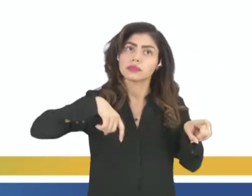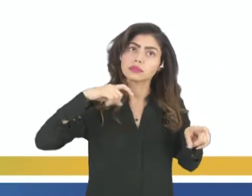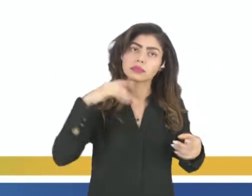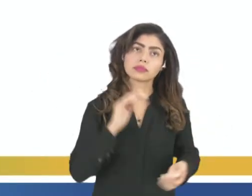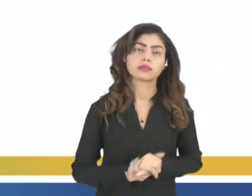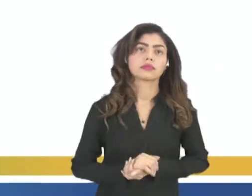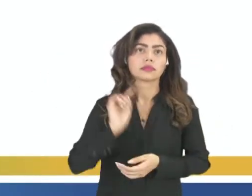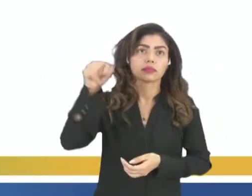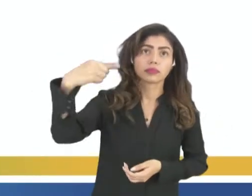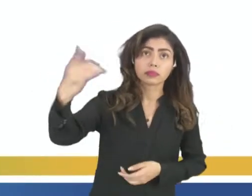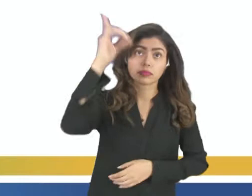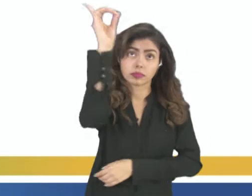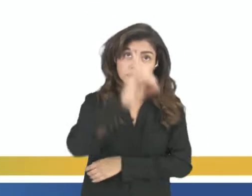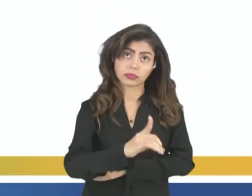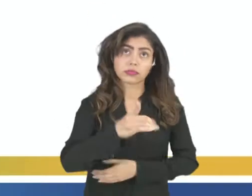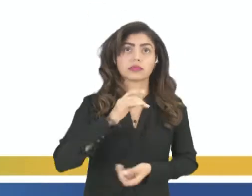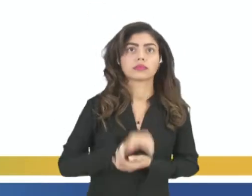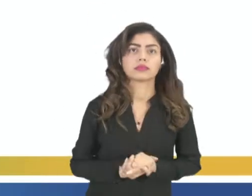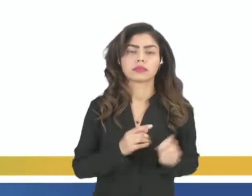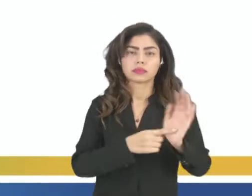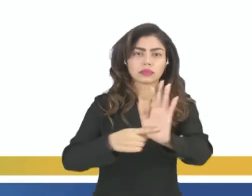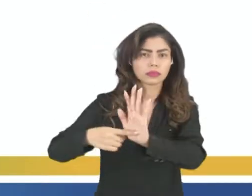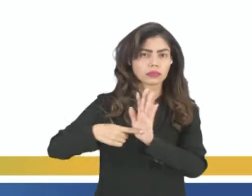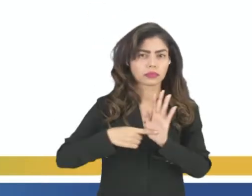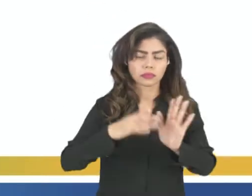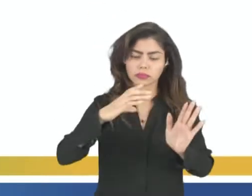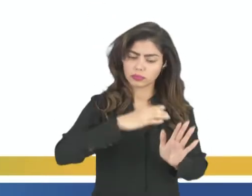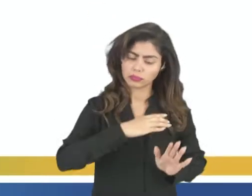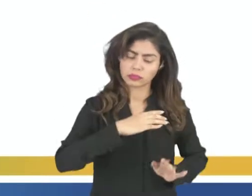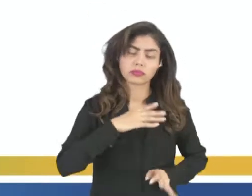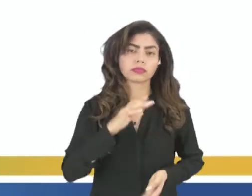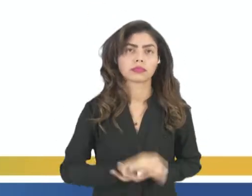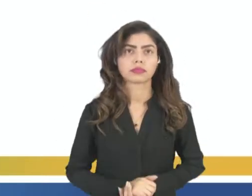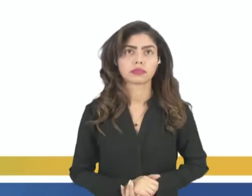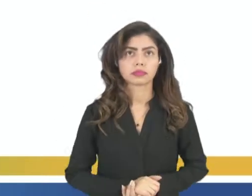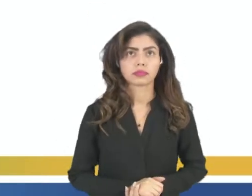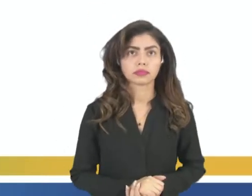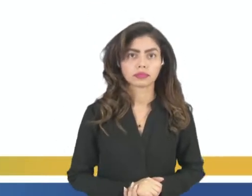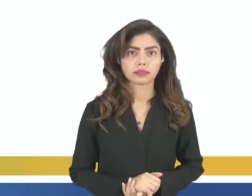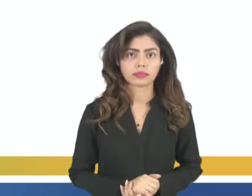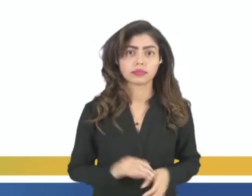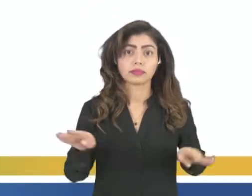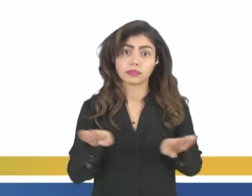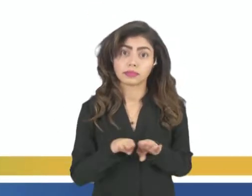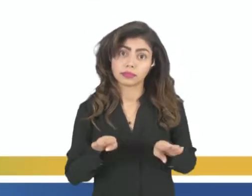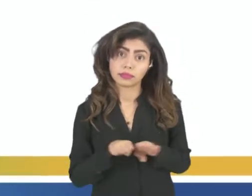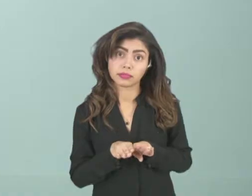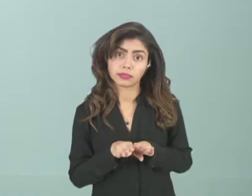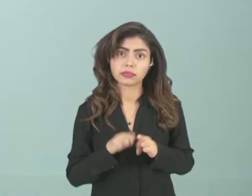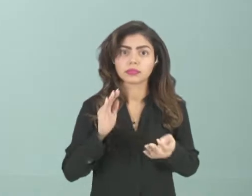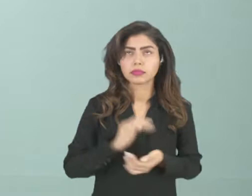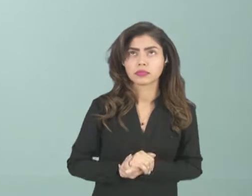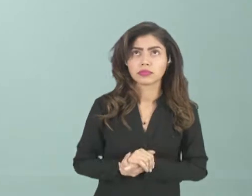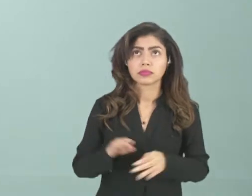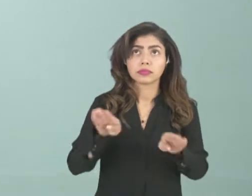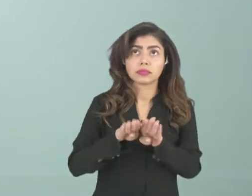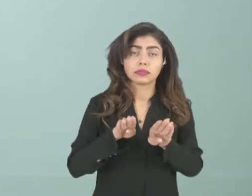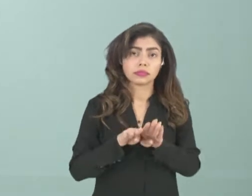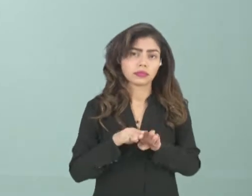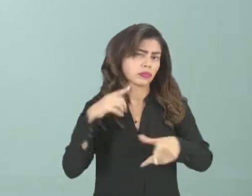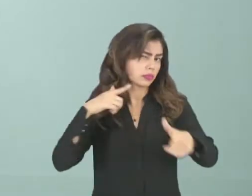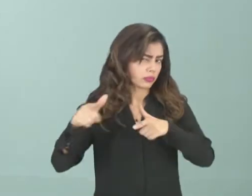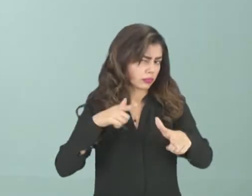rurais que vão em direção aos centros urbanos. Quando nós falamos dessa questão do êxodo rural,